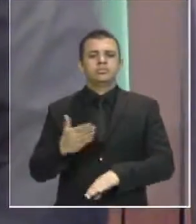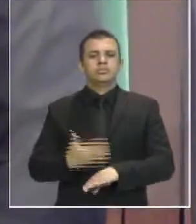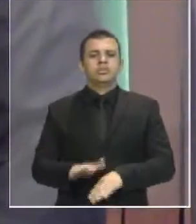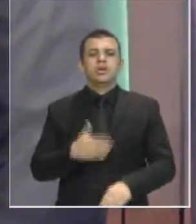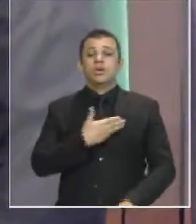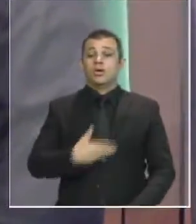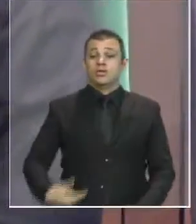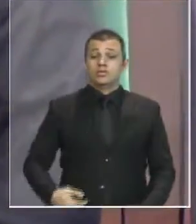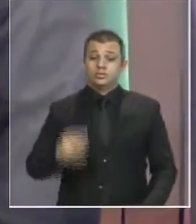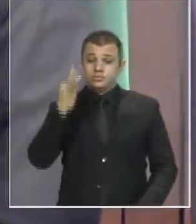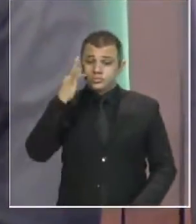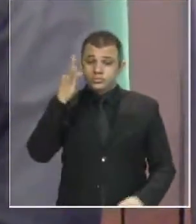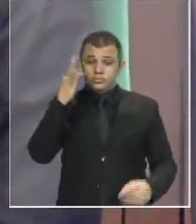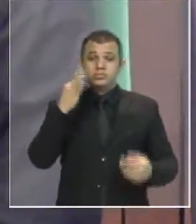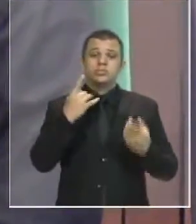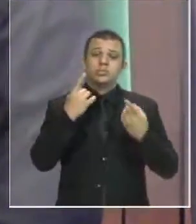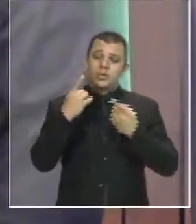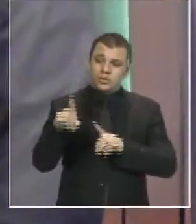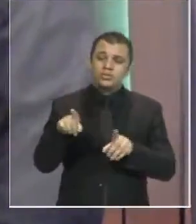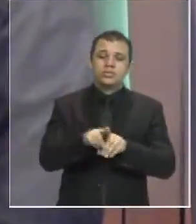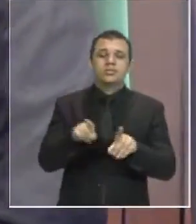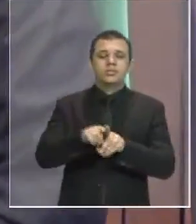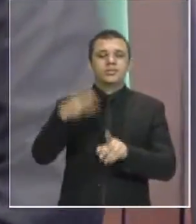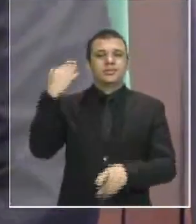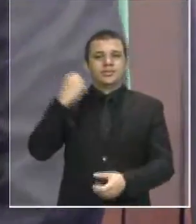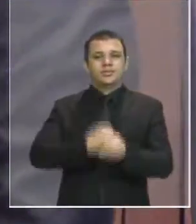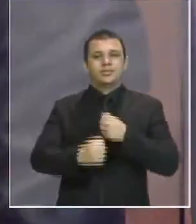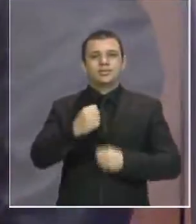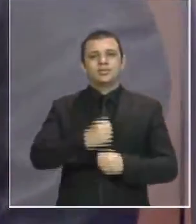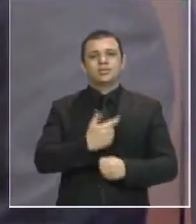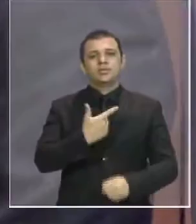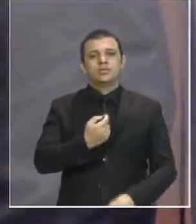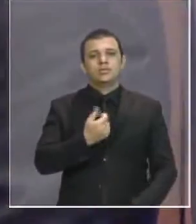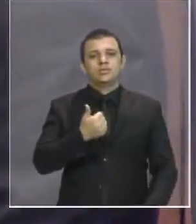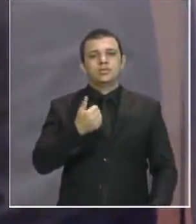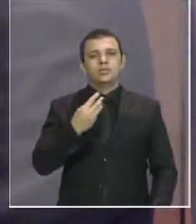entraram na justiça em 2013. Em 2013,